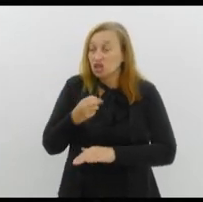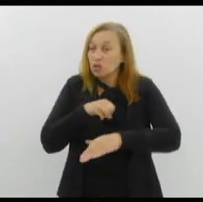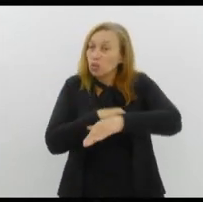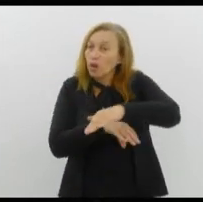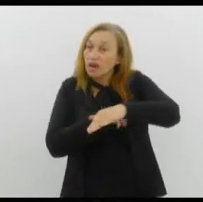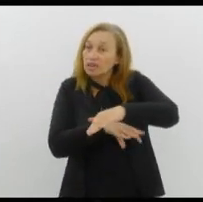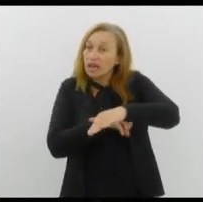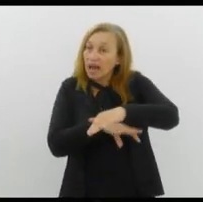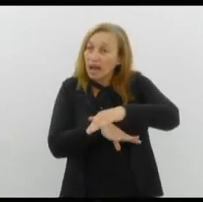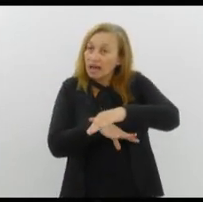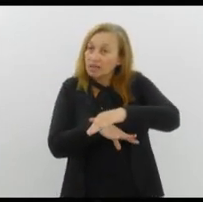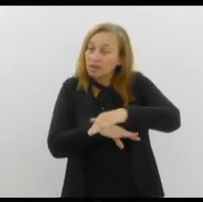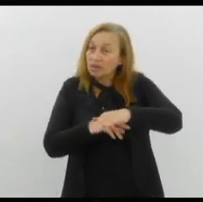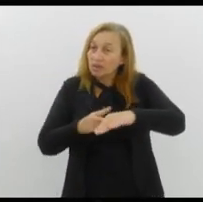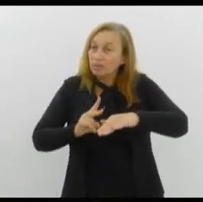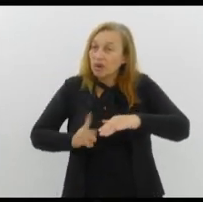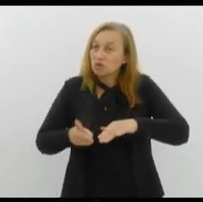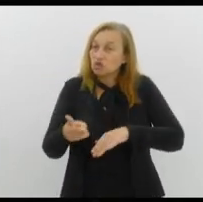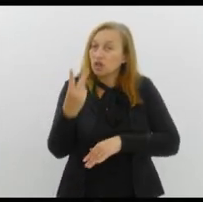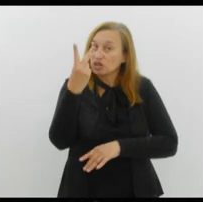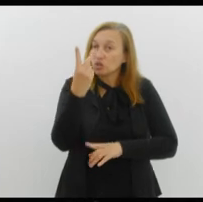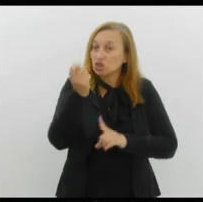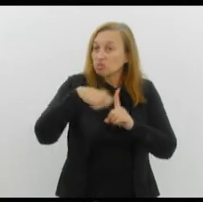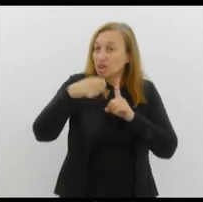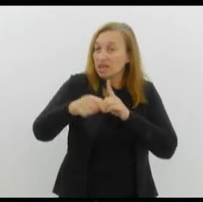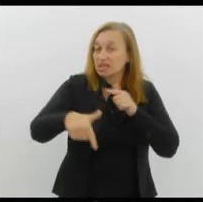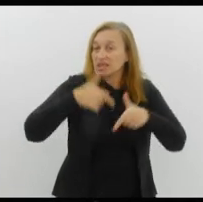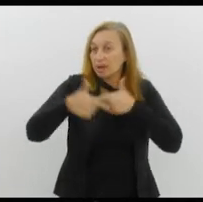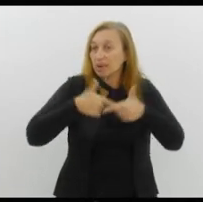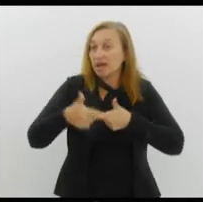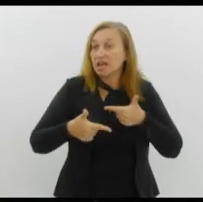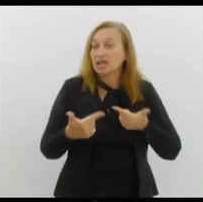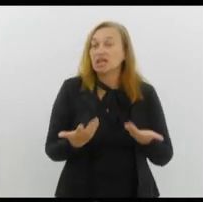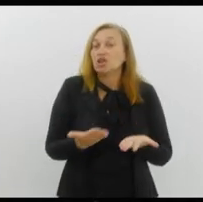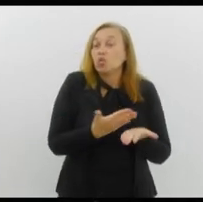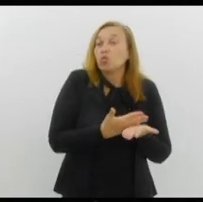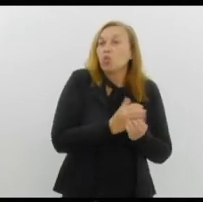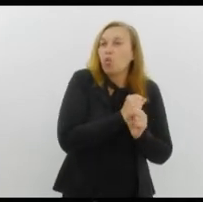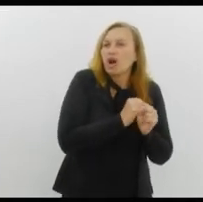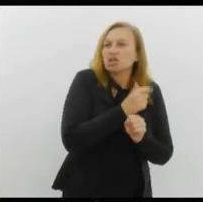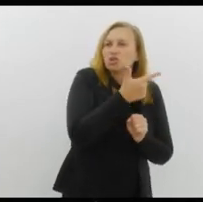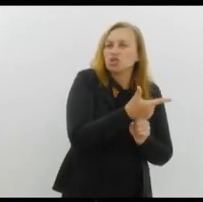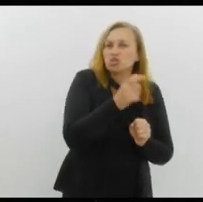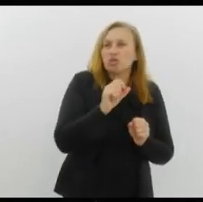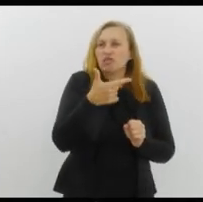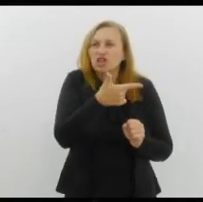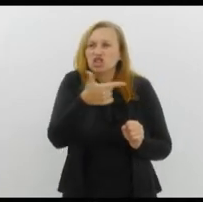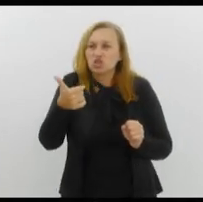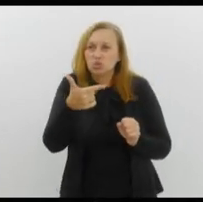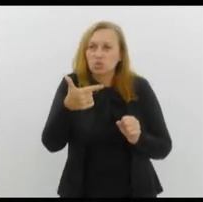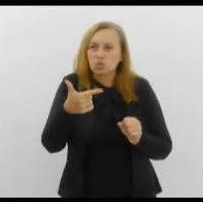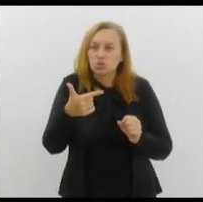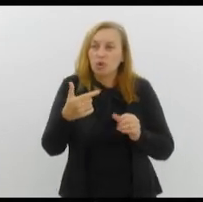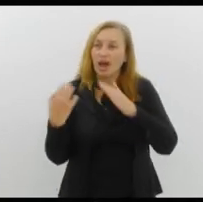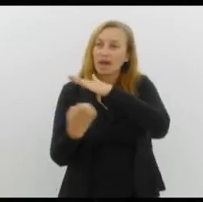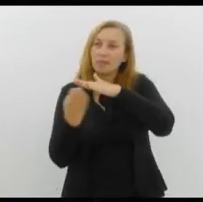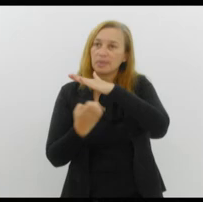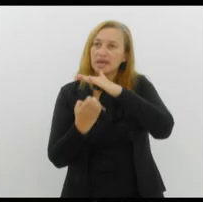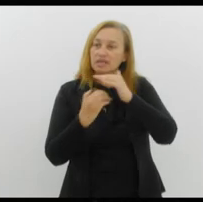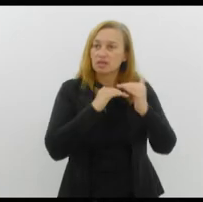mais 2 meses. Desde 2021, a Supervia entrou em